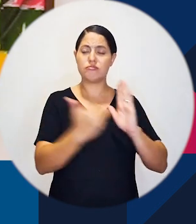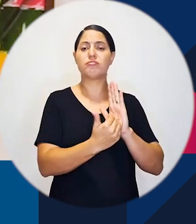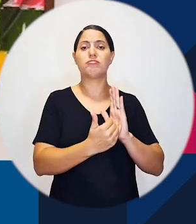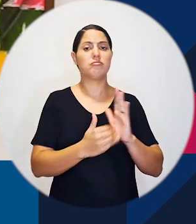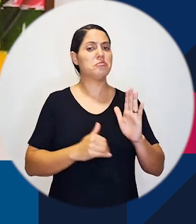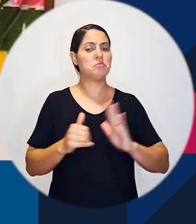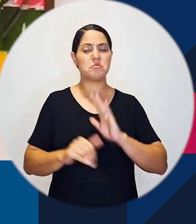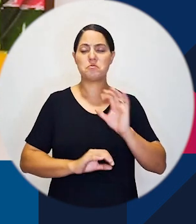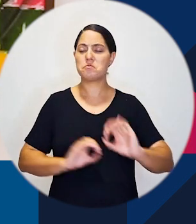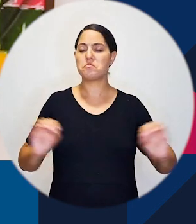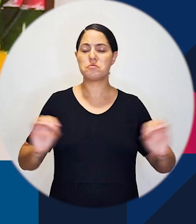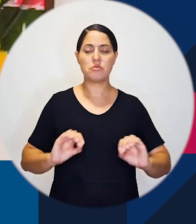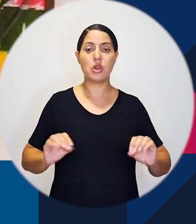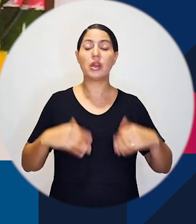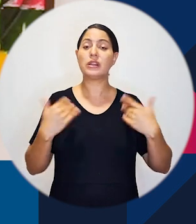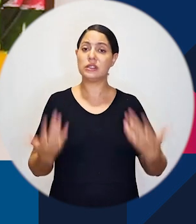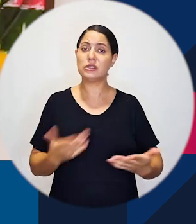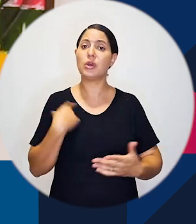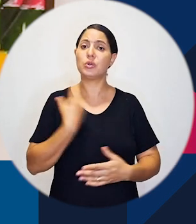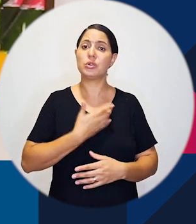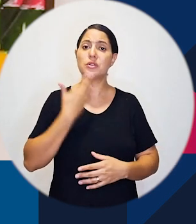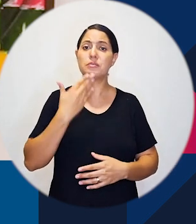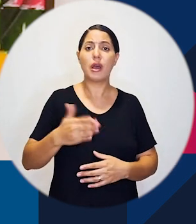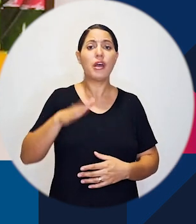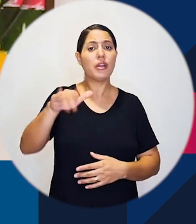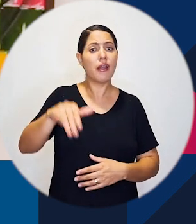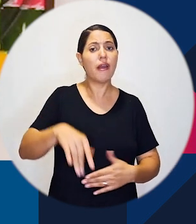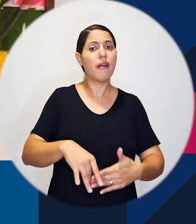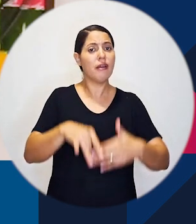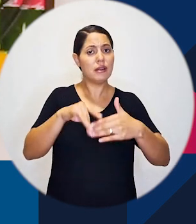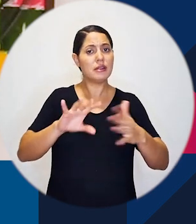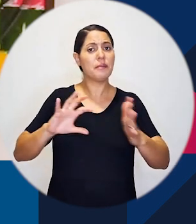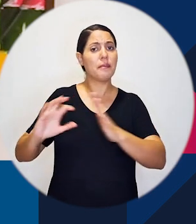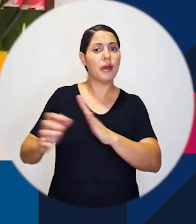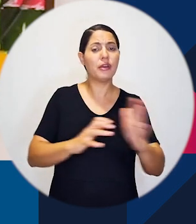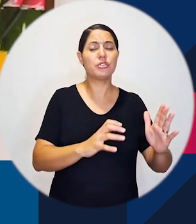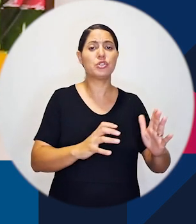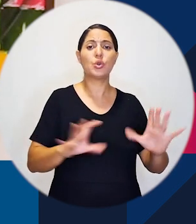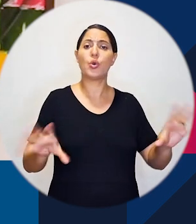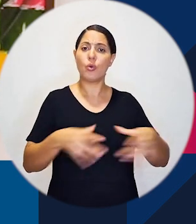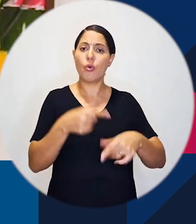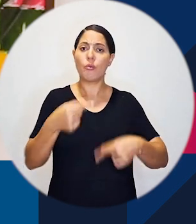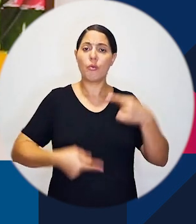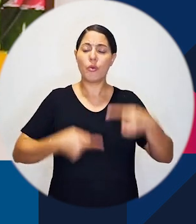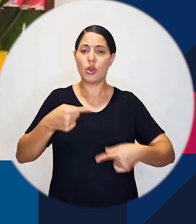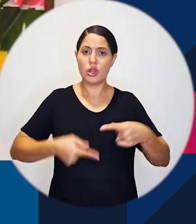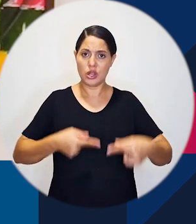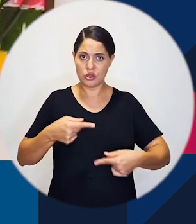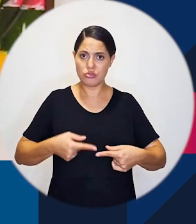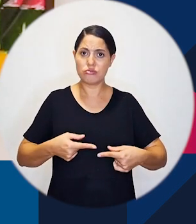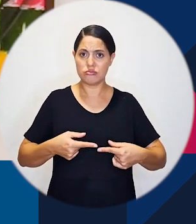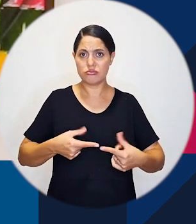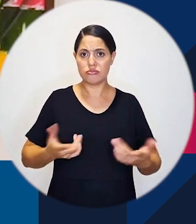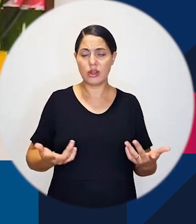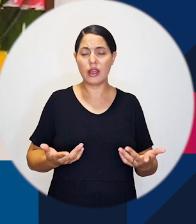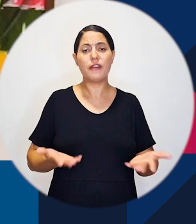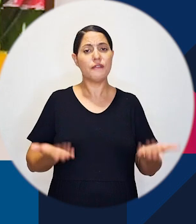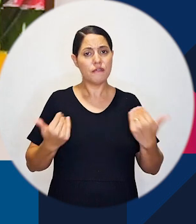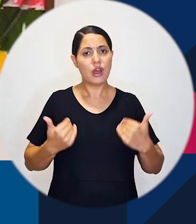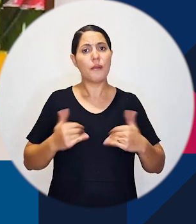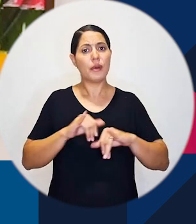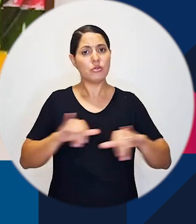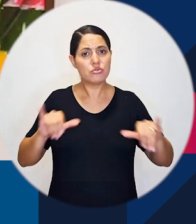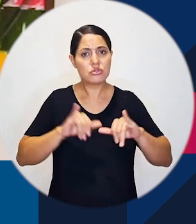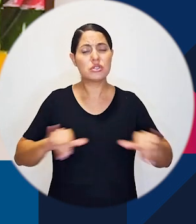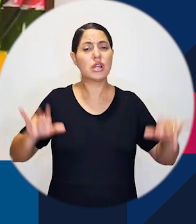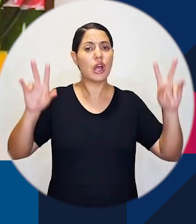Conclamamos os líderes de partidos e grupos políticos das diferentes ideologias a incitarem os seus seguidores a afastarem do